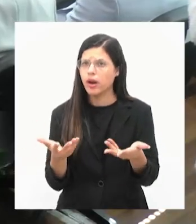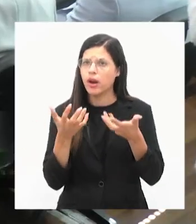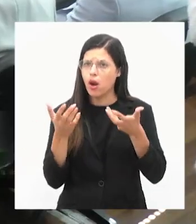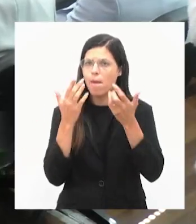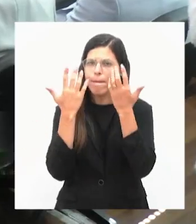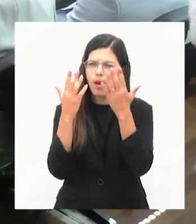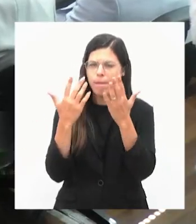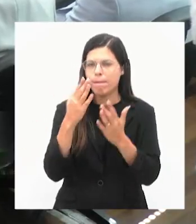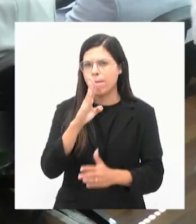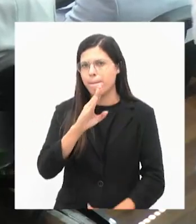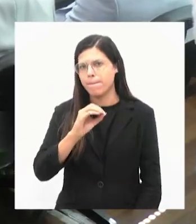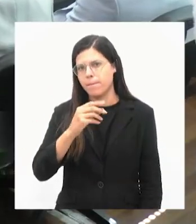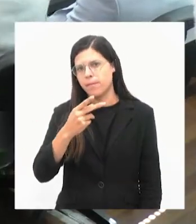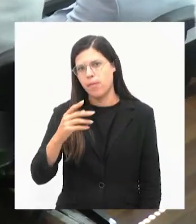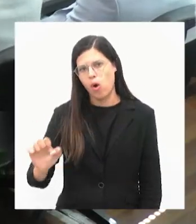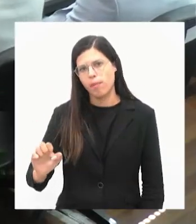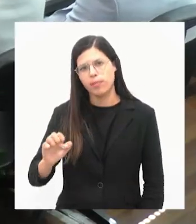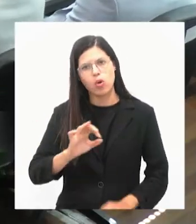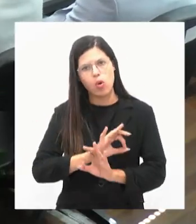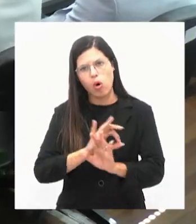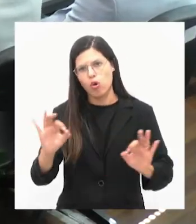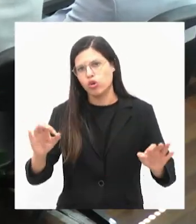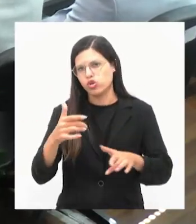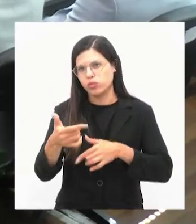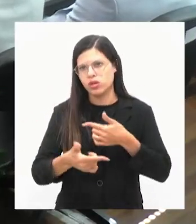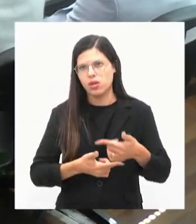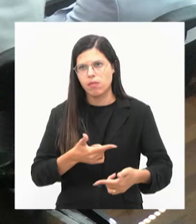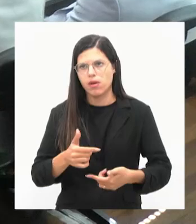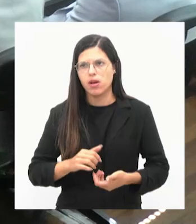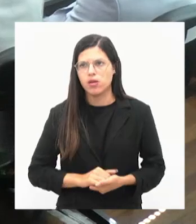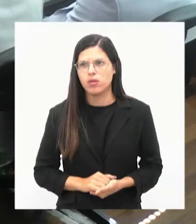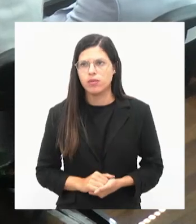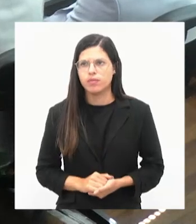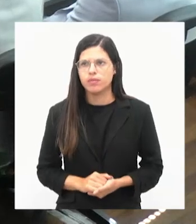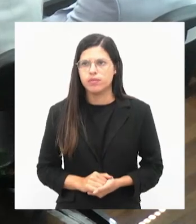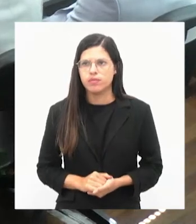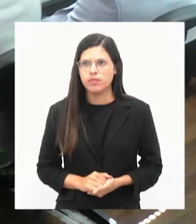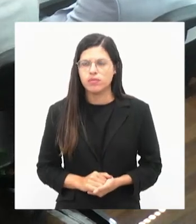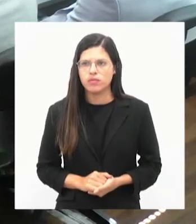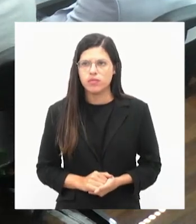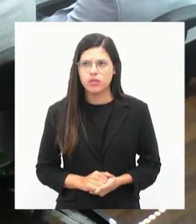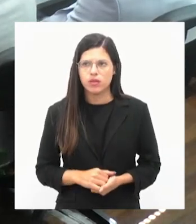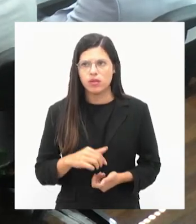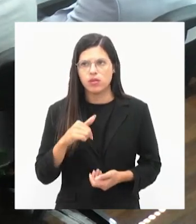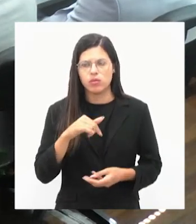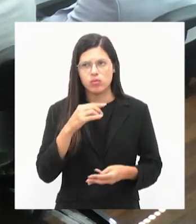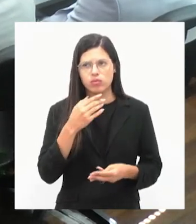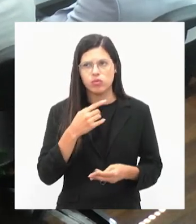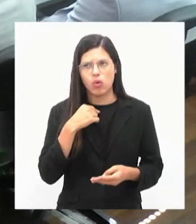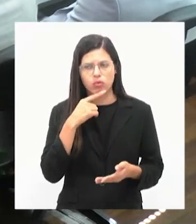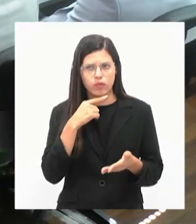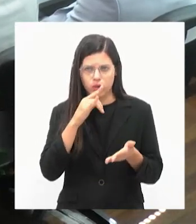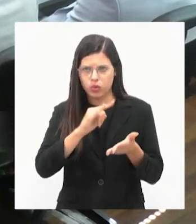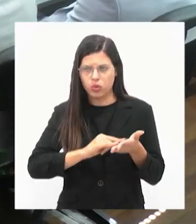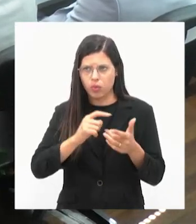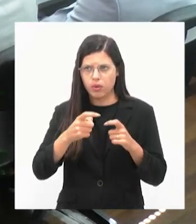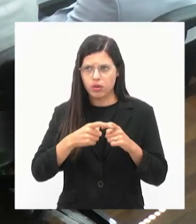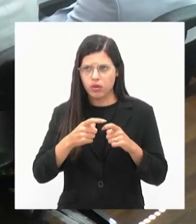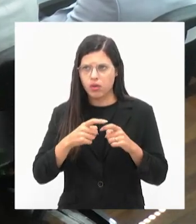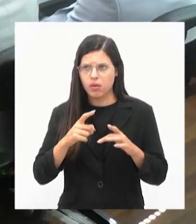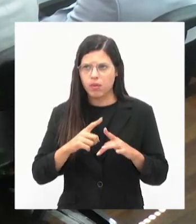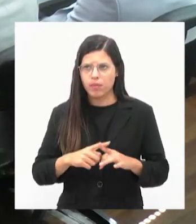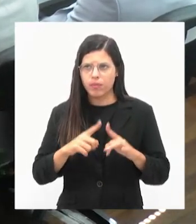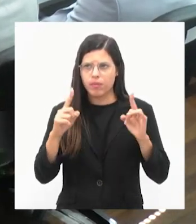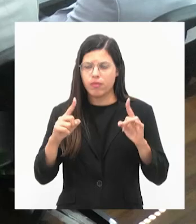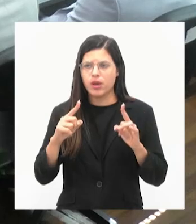BOP pelo excelente Presidente, trabalho feito hoje. Não desconfiando desse atestado aqui, mas trata de um consultório odontológico onde um cardiologista